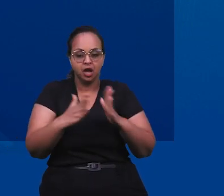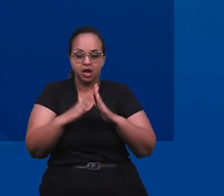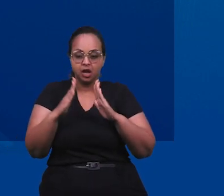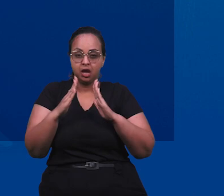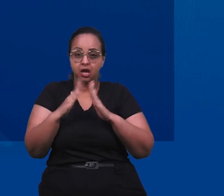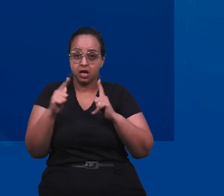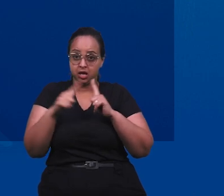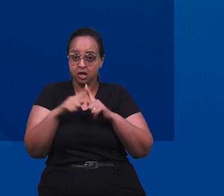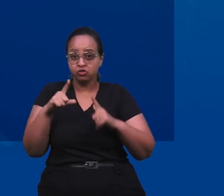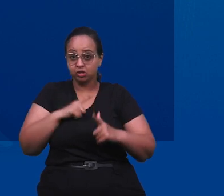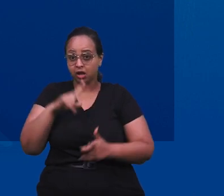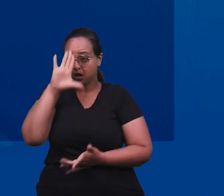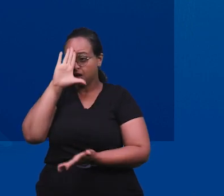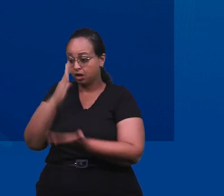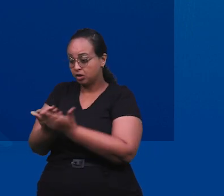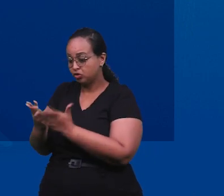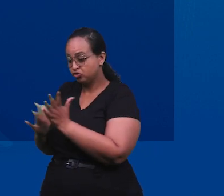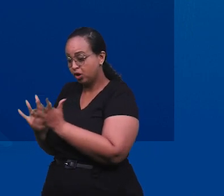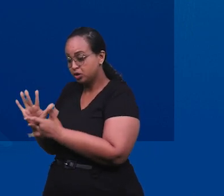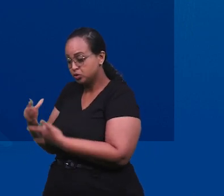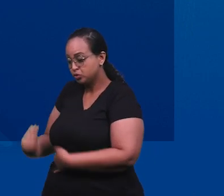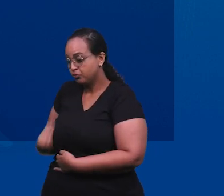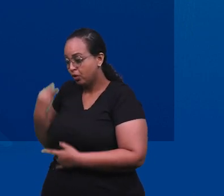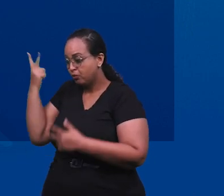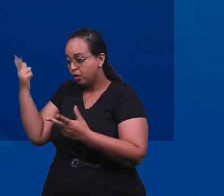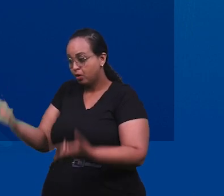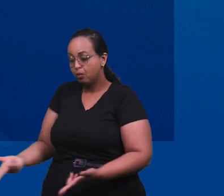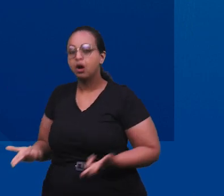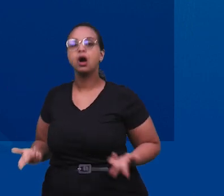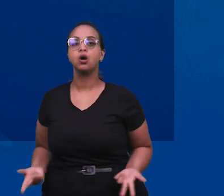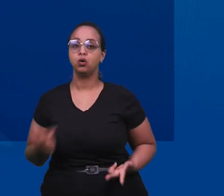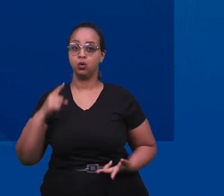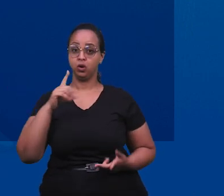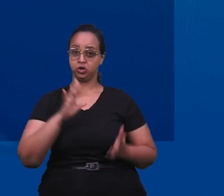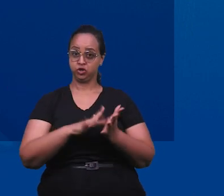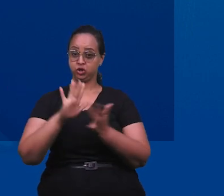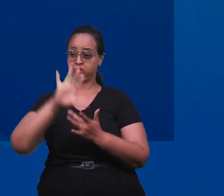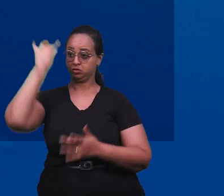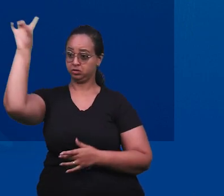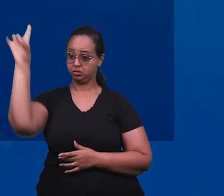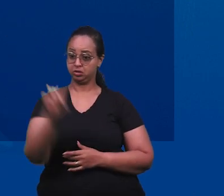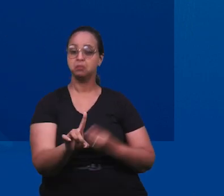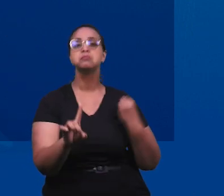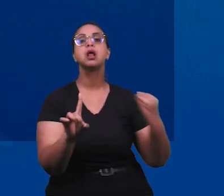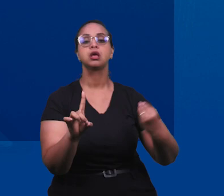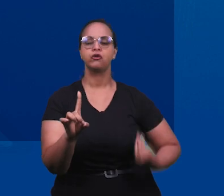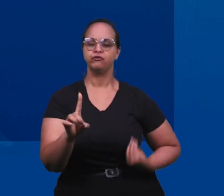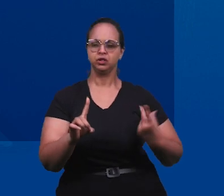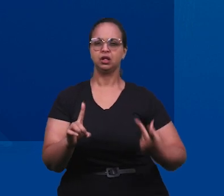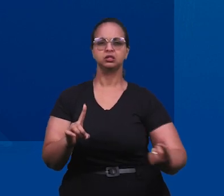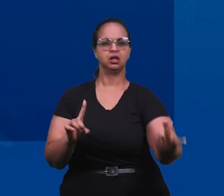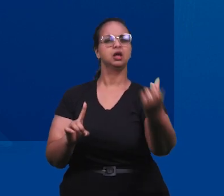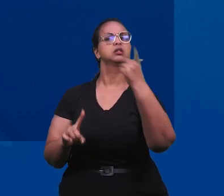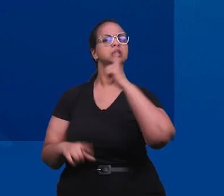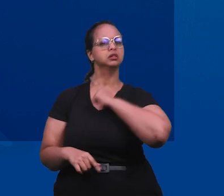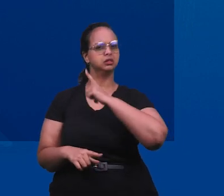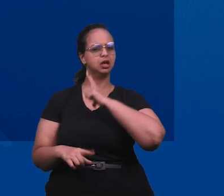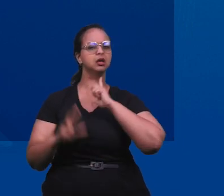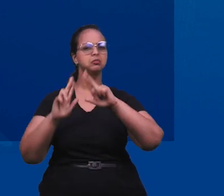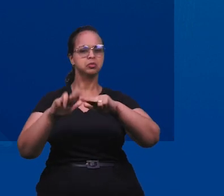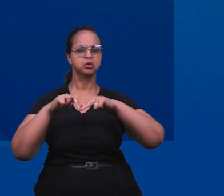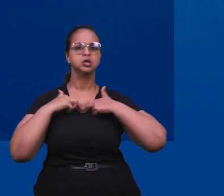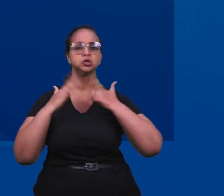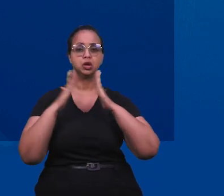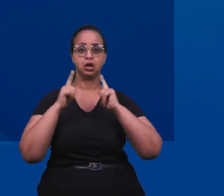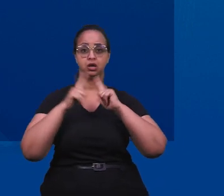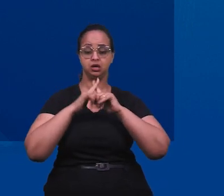pela ação do Espírito Santo em nosso meio, como o próprio Jesus disse: eu vim para que tenhas vida e vida em abundância. A igreja fiel, firmada